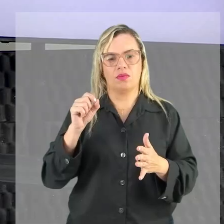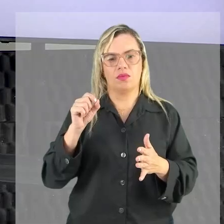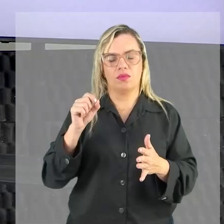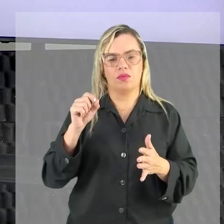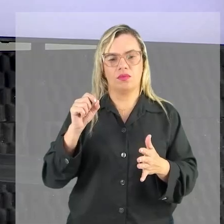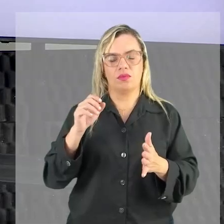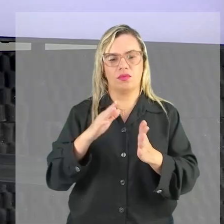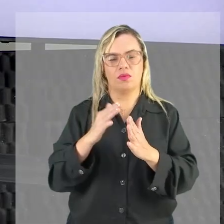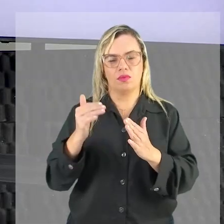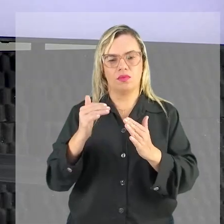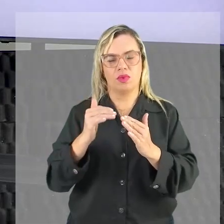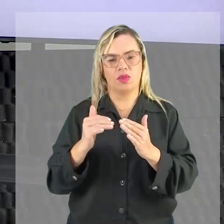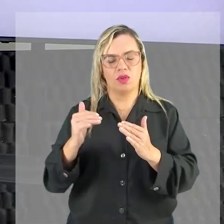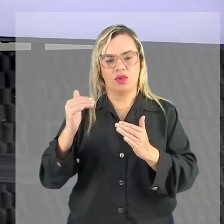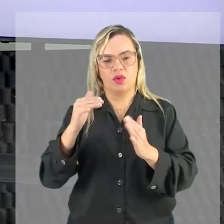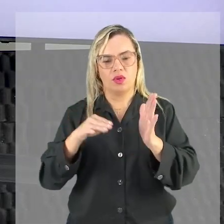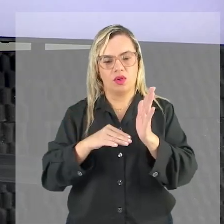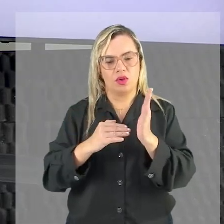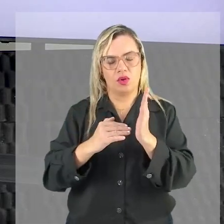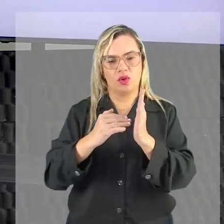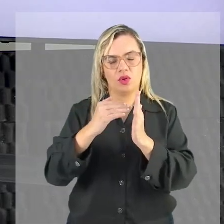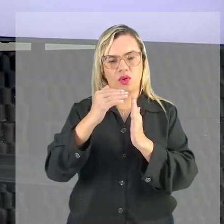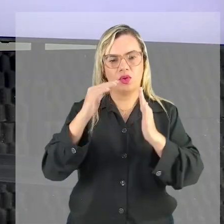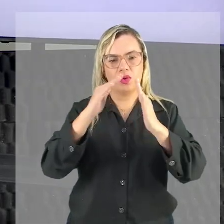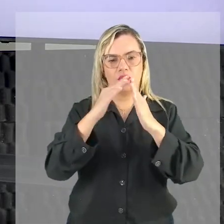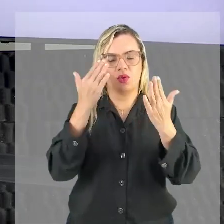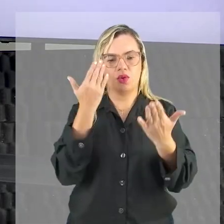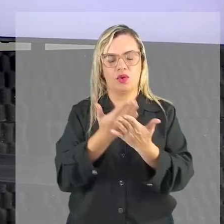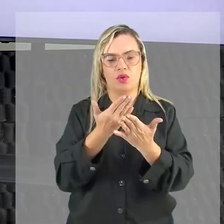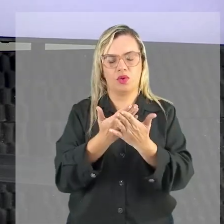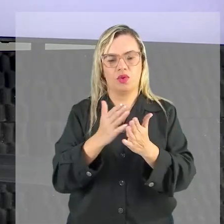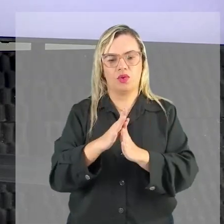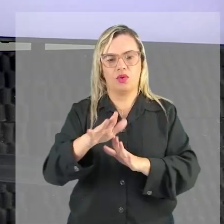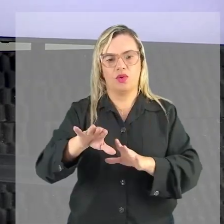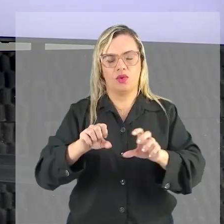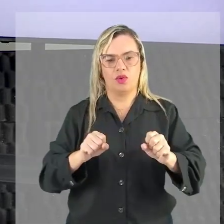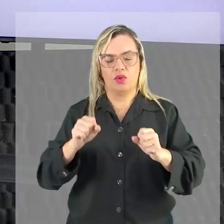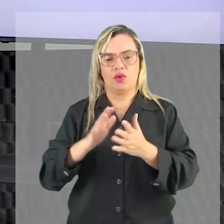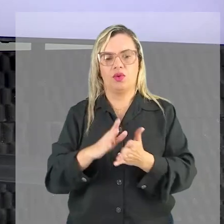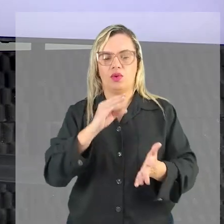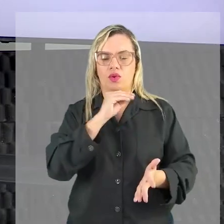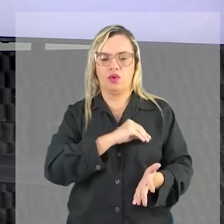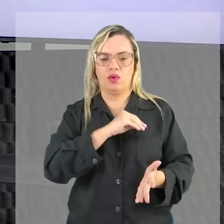nível de escolaridade, nível, renda salarial, né?